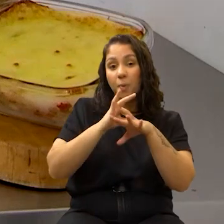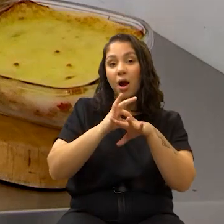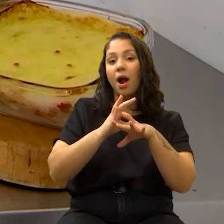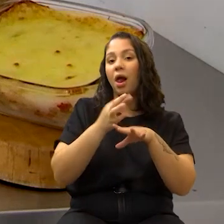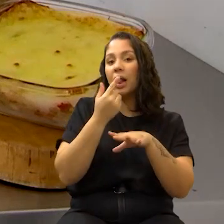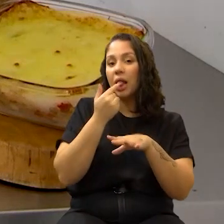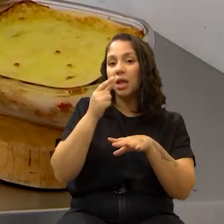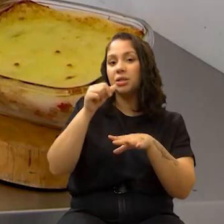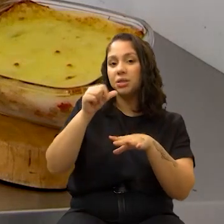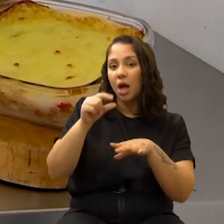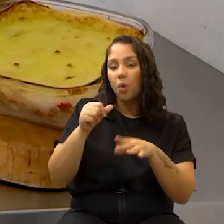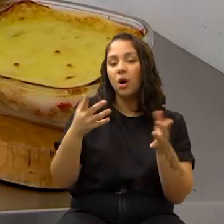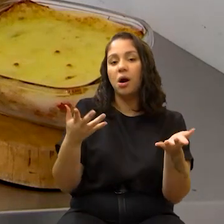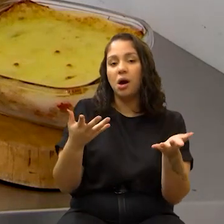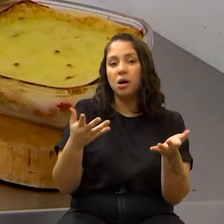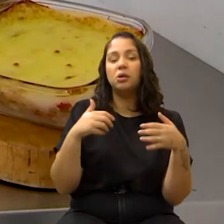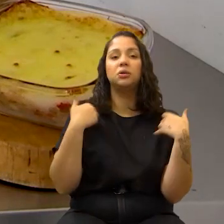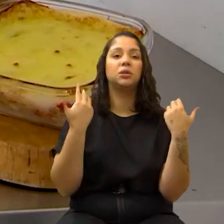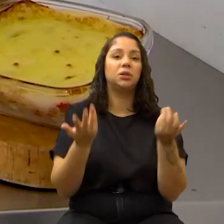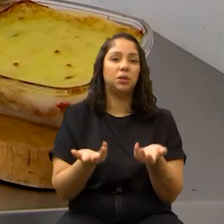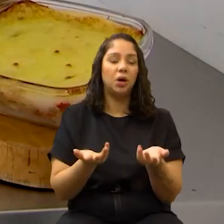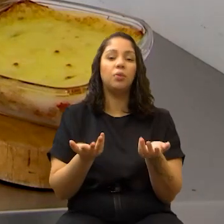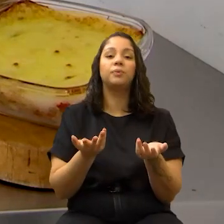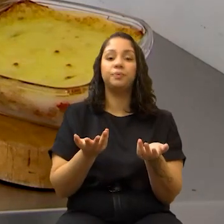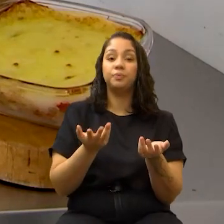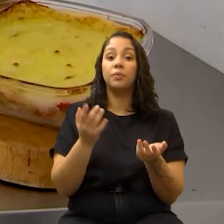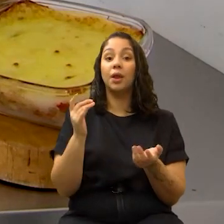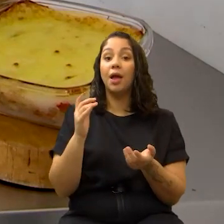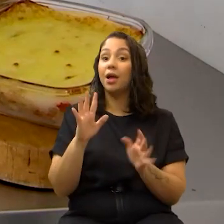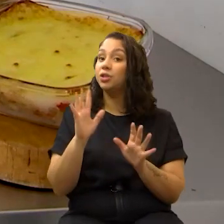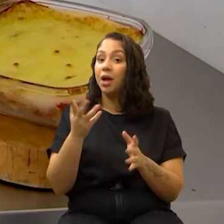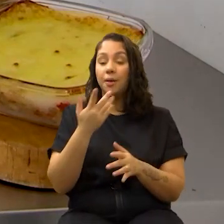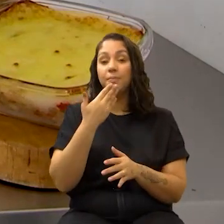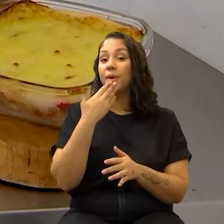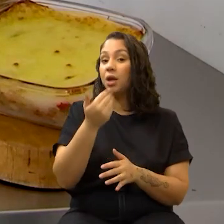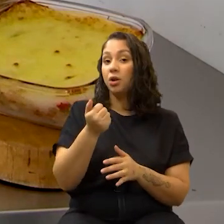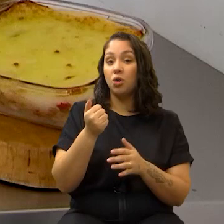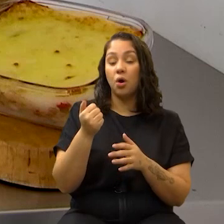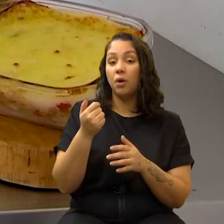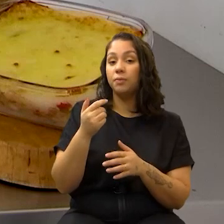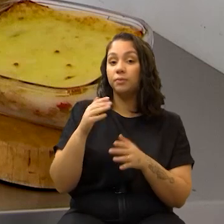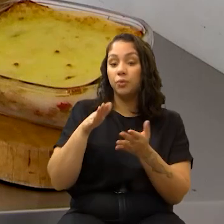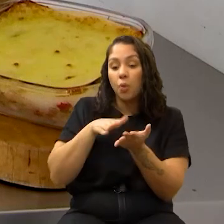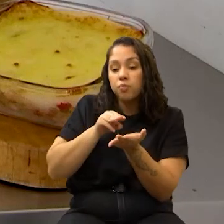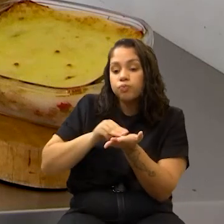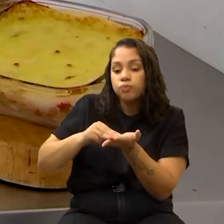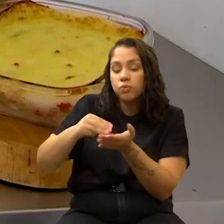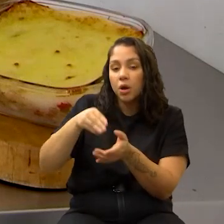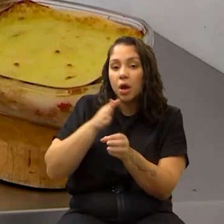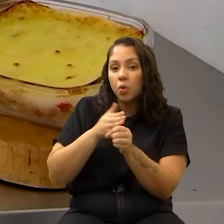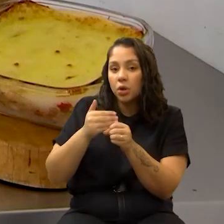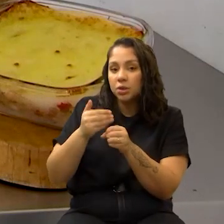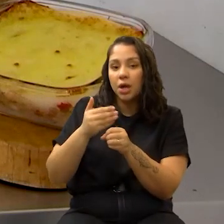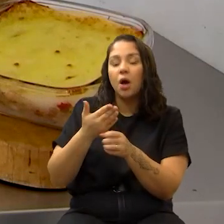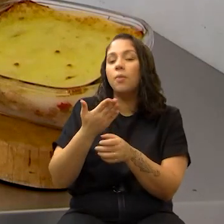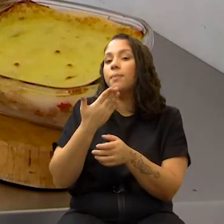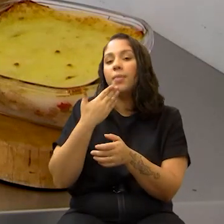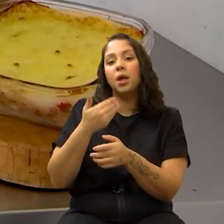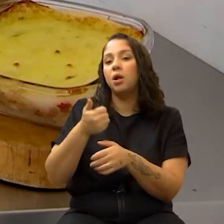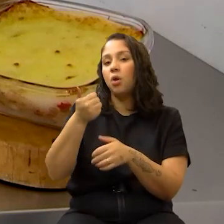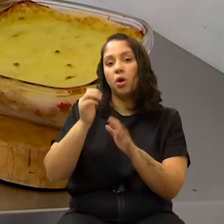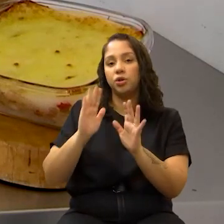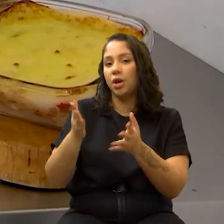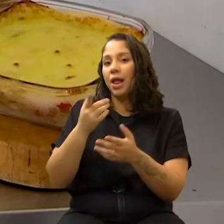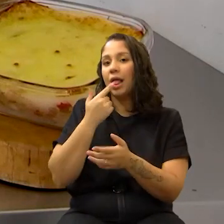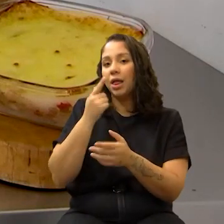ser uma carne salgada, né? Então, o ideal é que não use muito sal nesse purê. A pessoa,